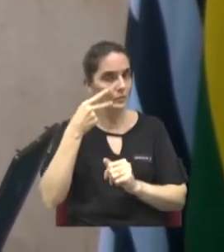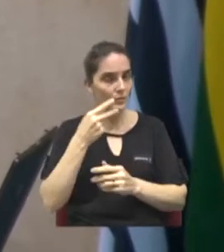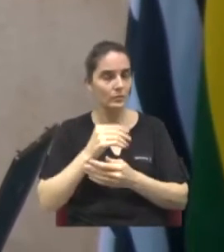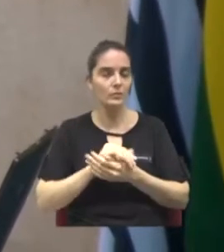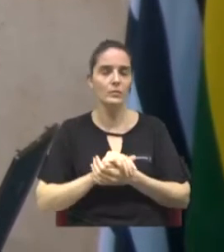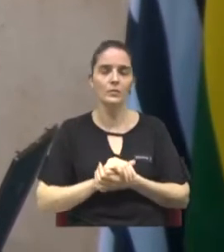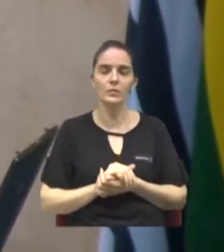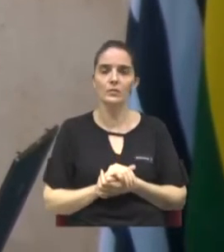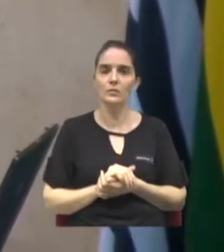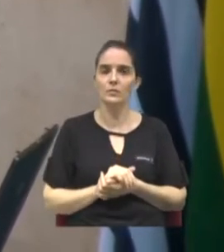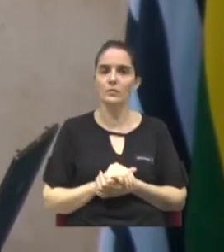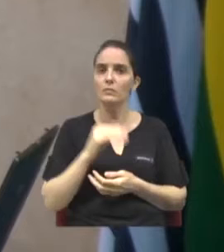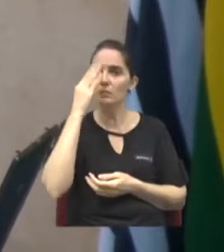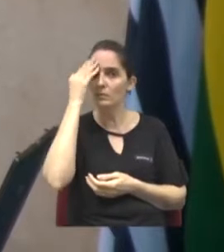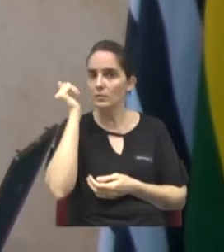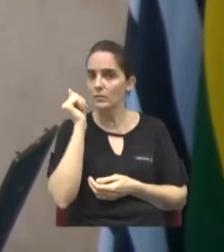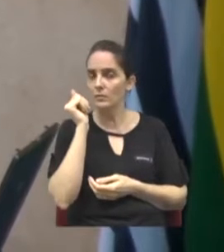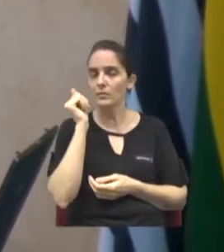sabendo